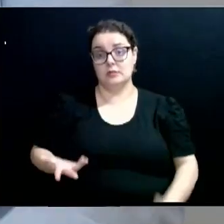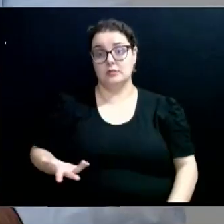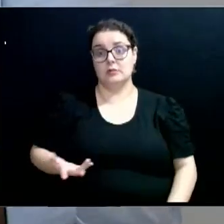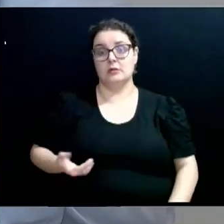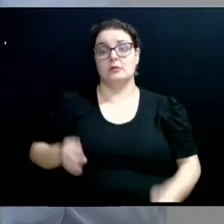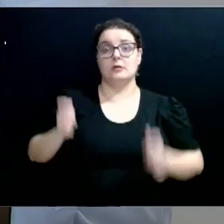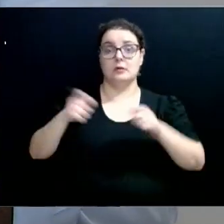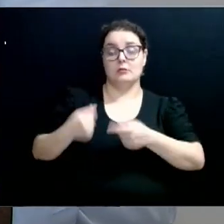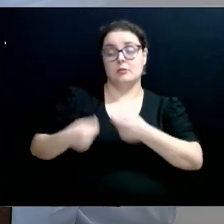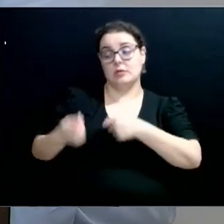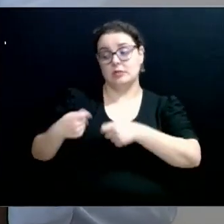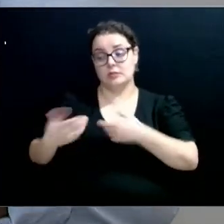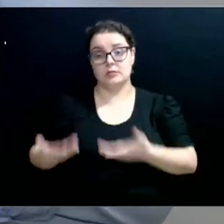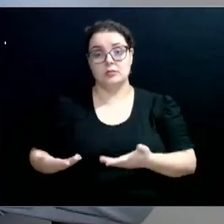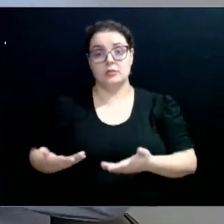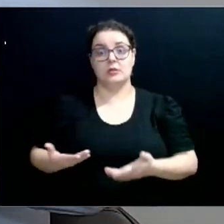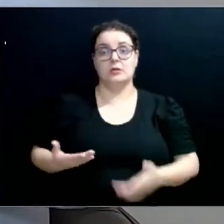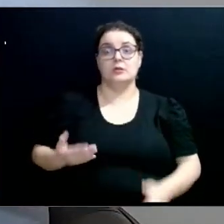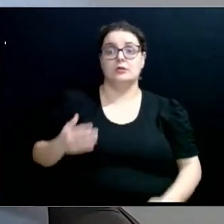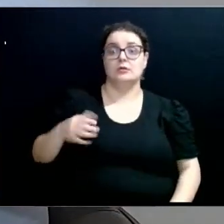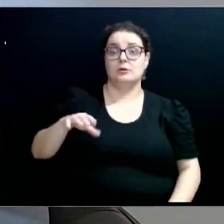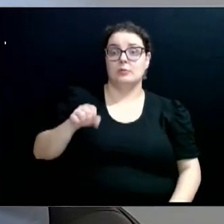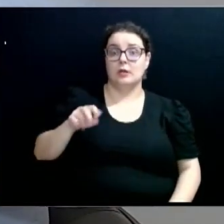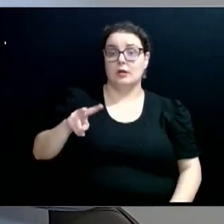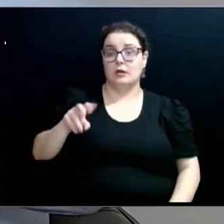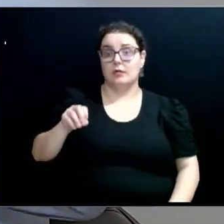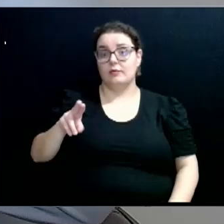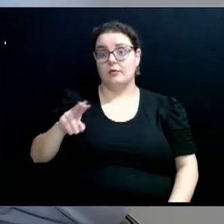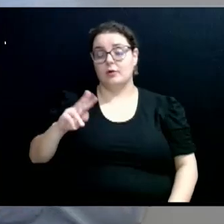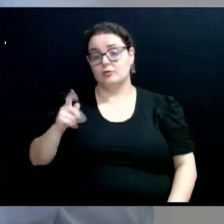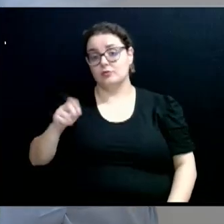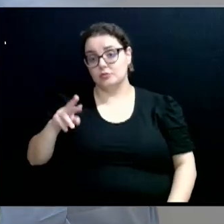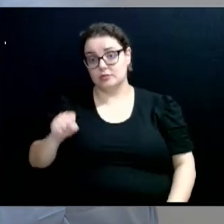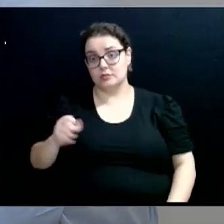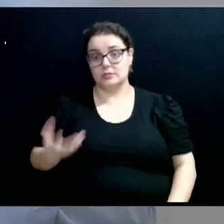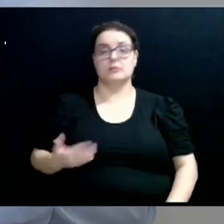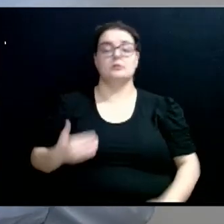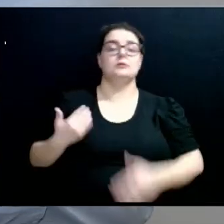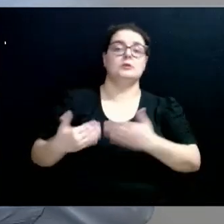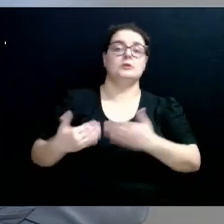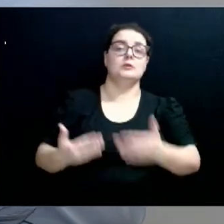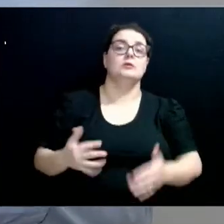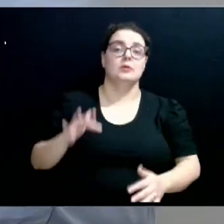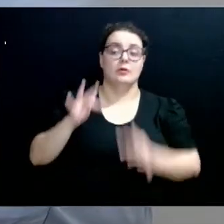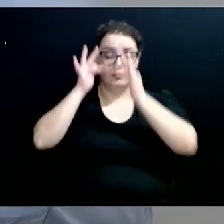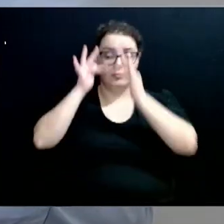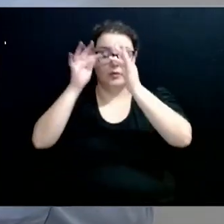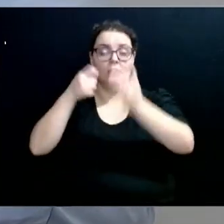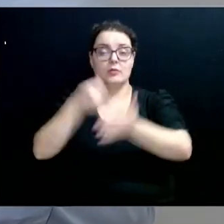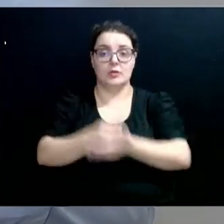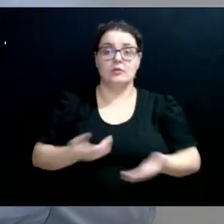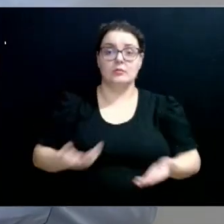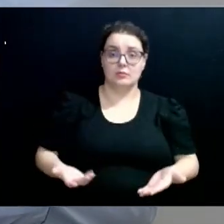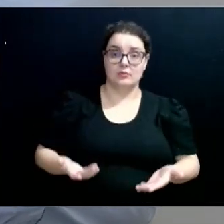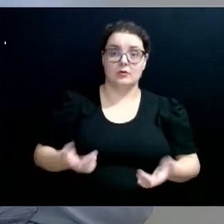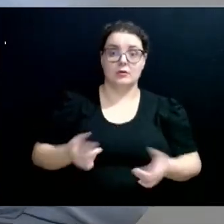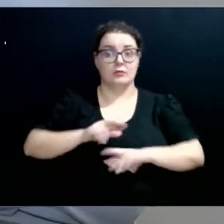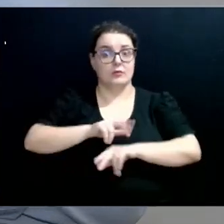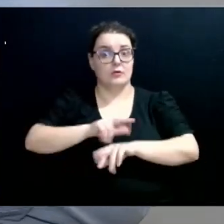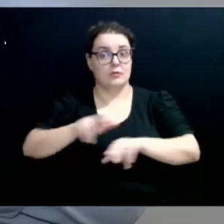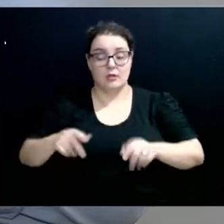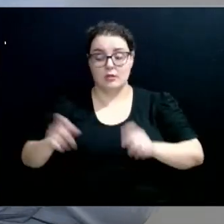a capacidade de negociação, a capacidade de pegar vouchers, eventualmente encontrar processos de fidelização que